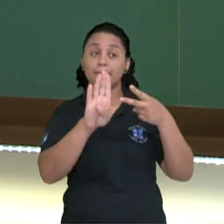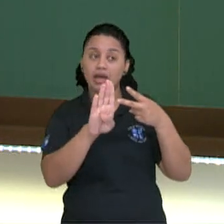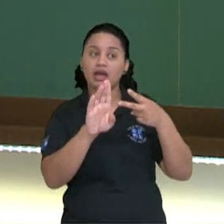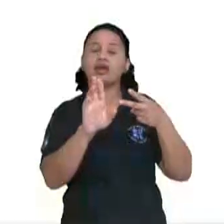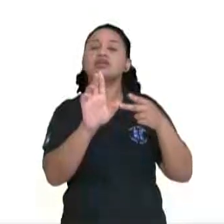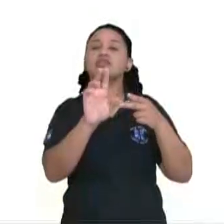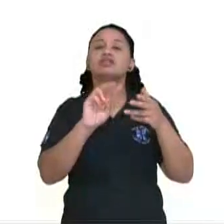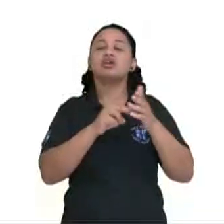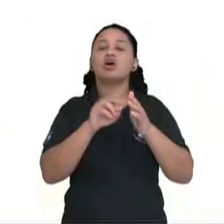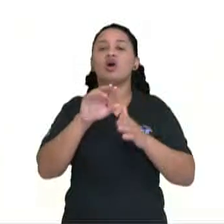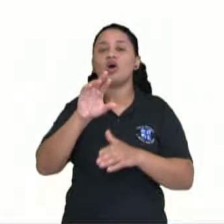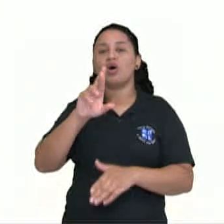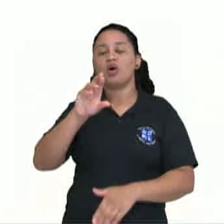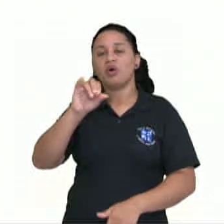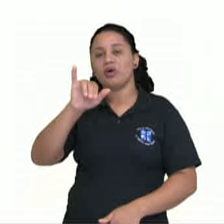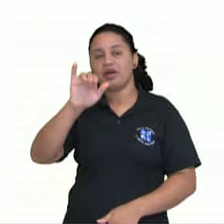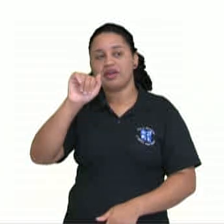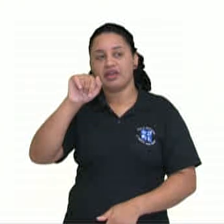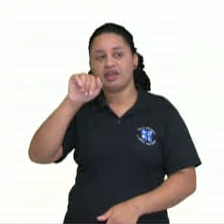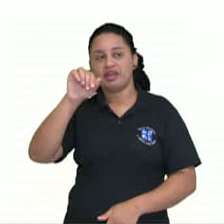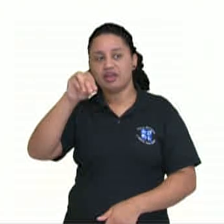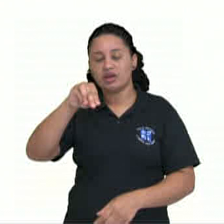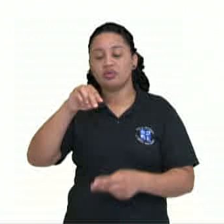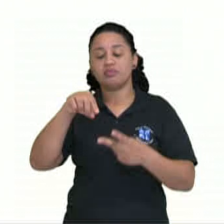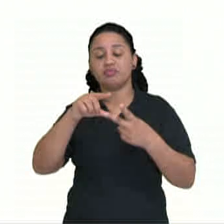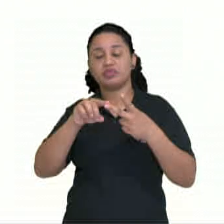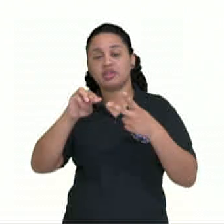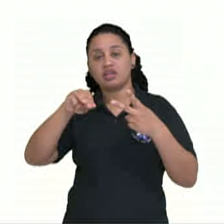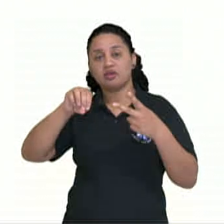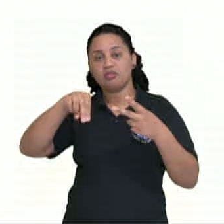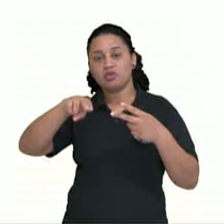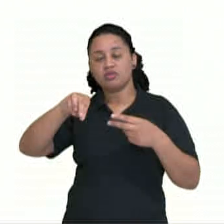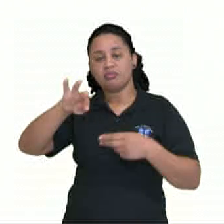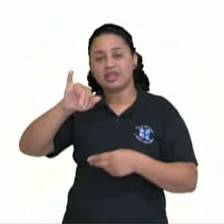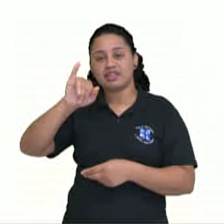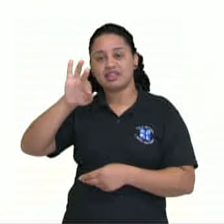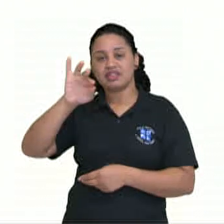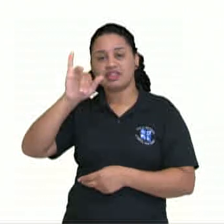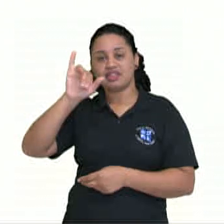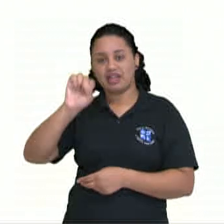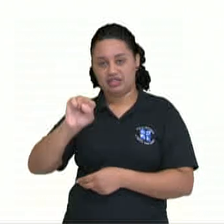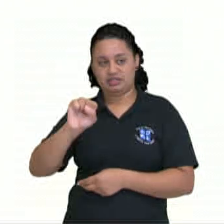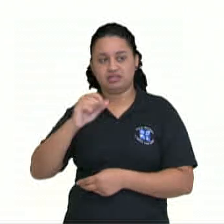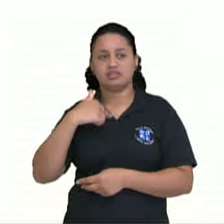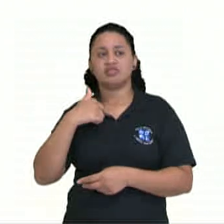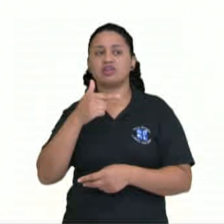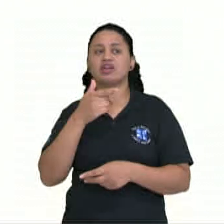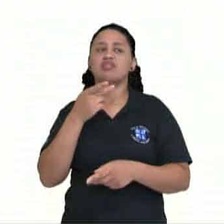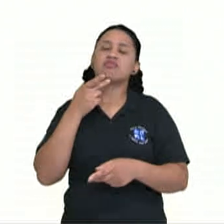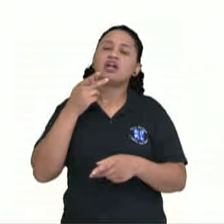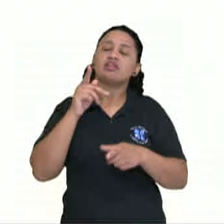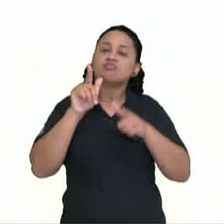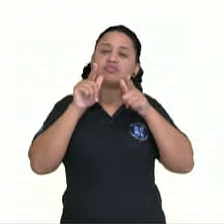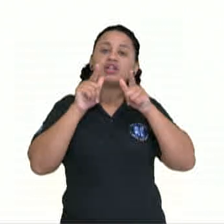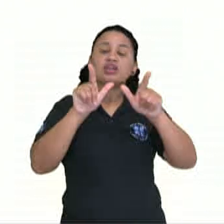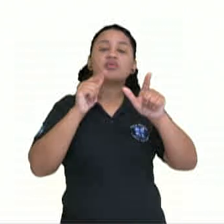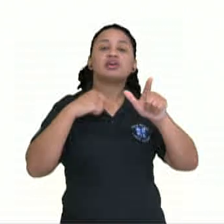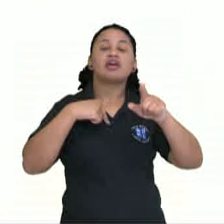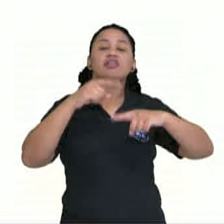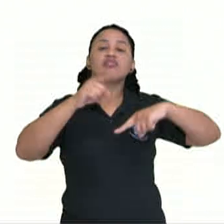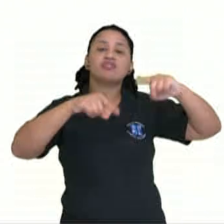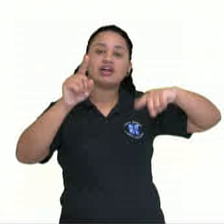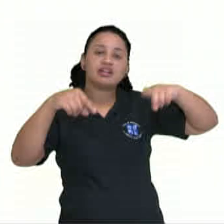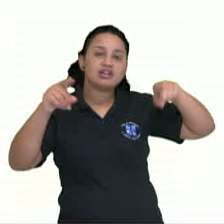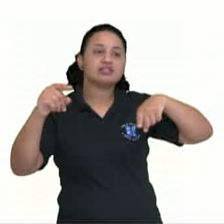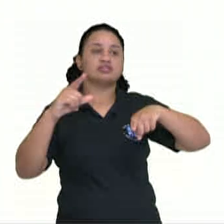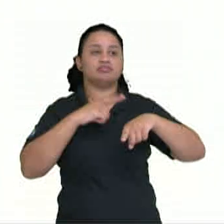e monumentais, letra B. Então, aqui essa informação que a língua é um feixe de variações é sobre aquilo que eu